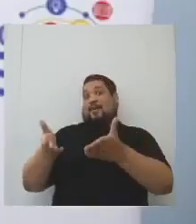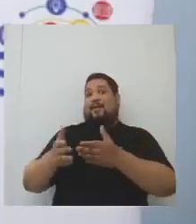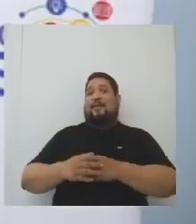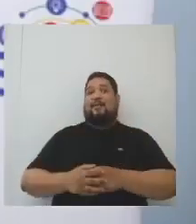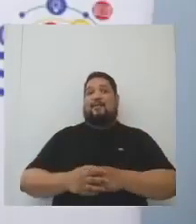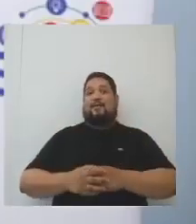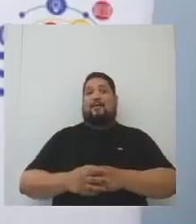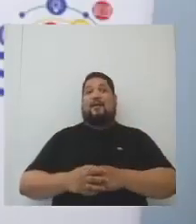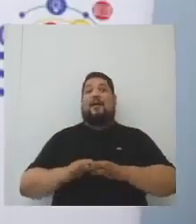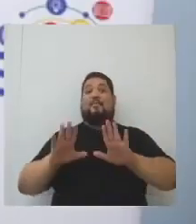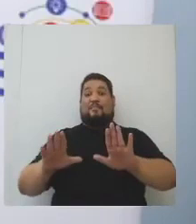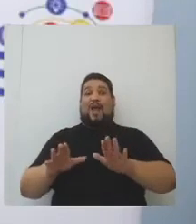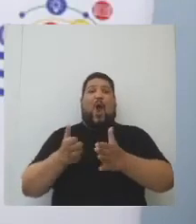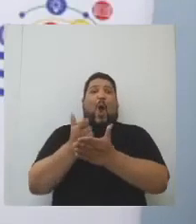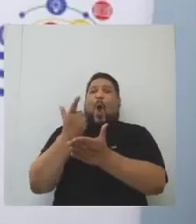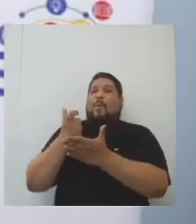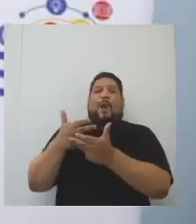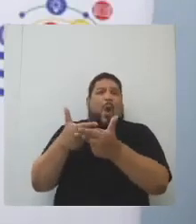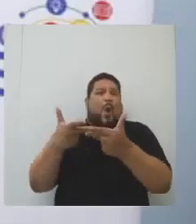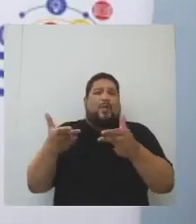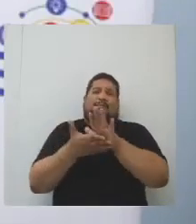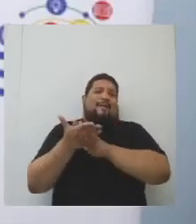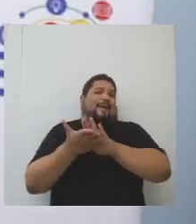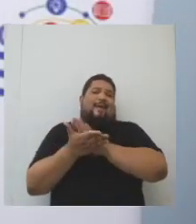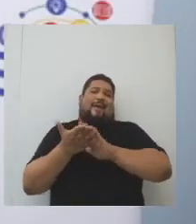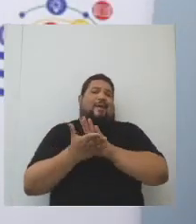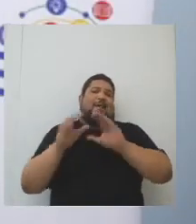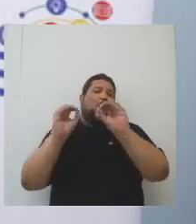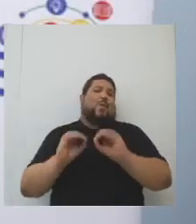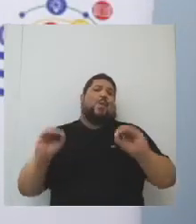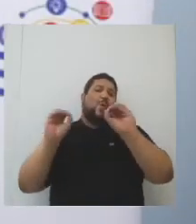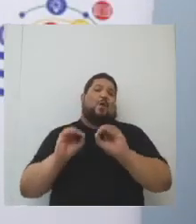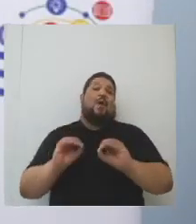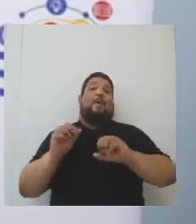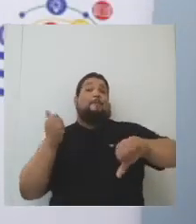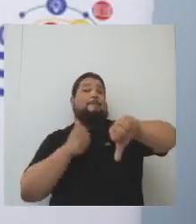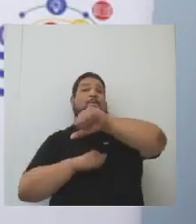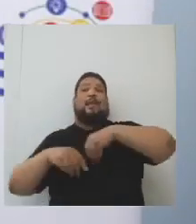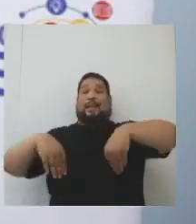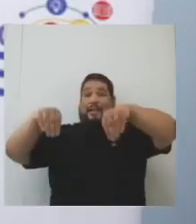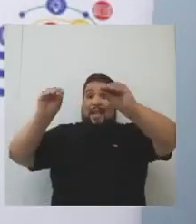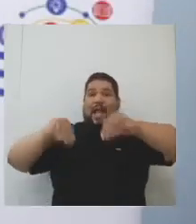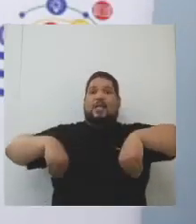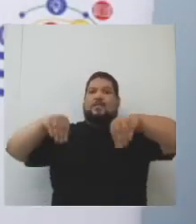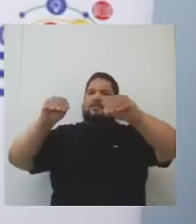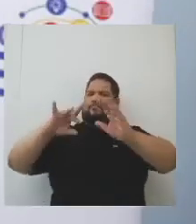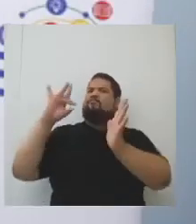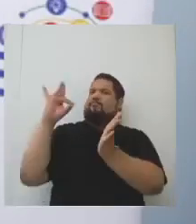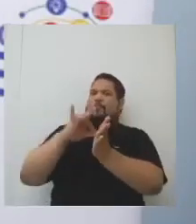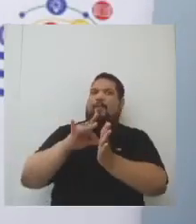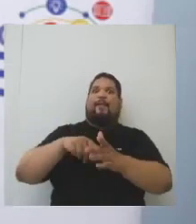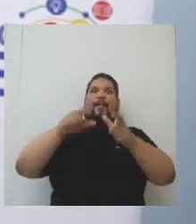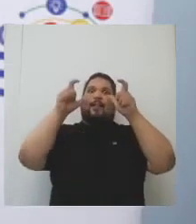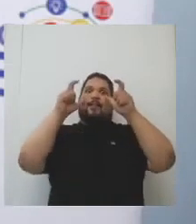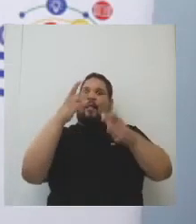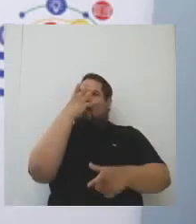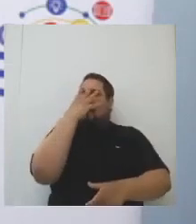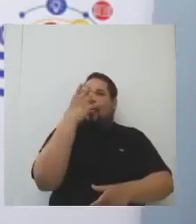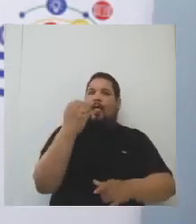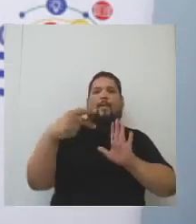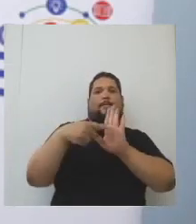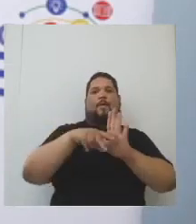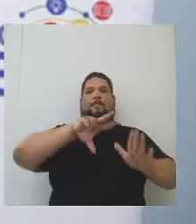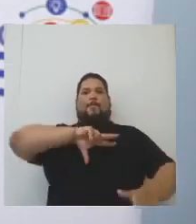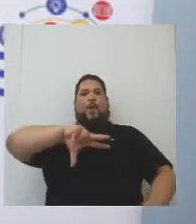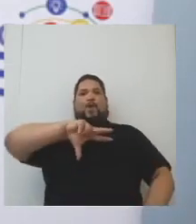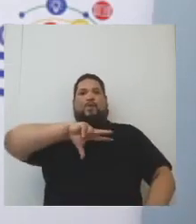No entanto, nós não vamos ter tanta compra. Já o tecido acabava sendo, sim, cobiçado dentro do território